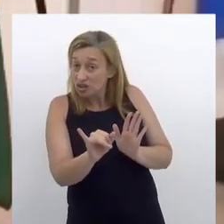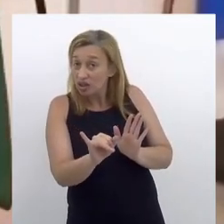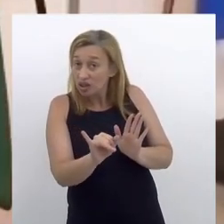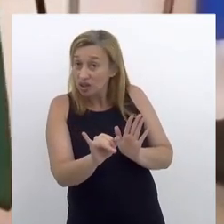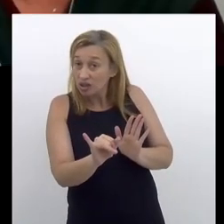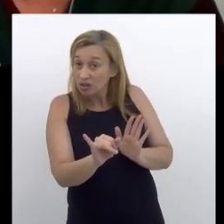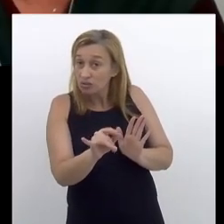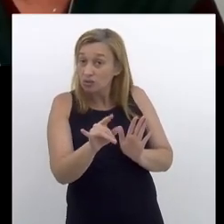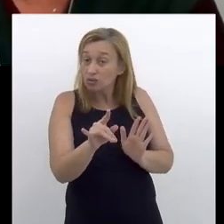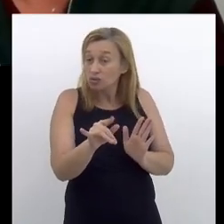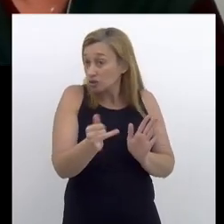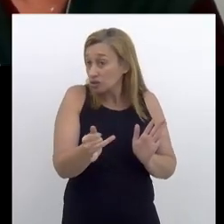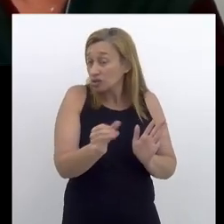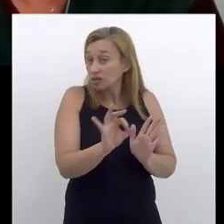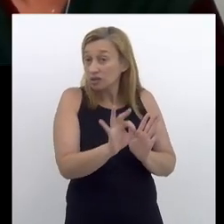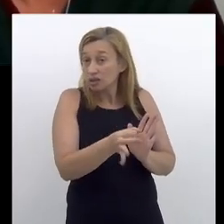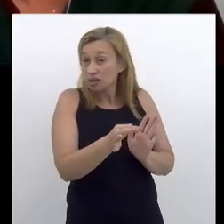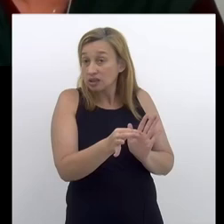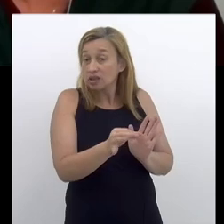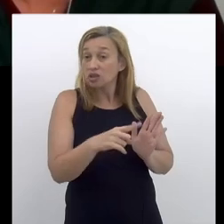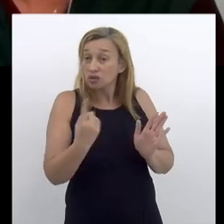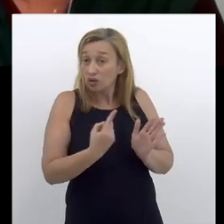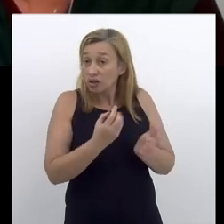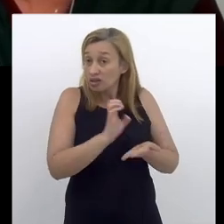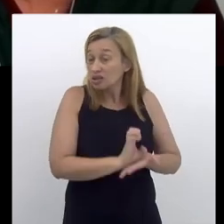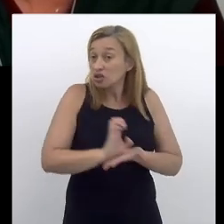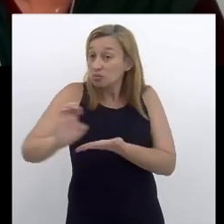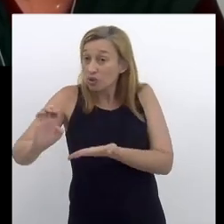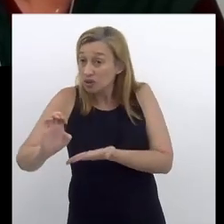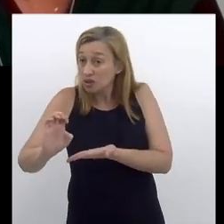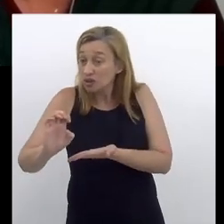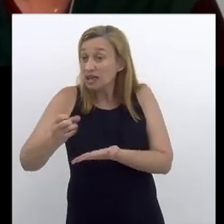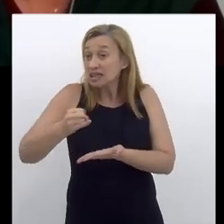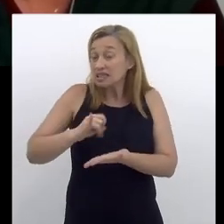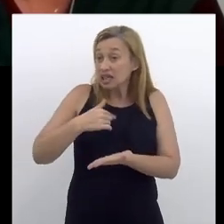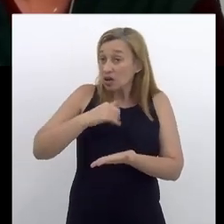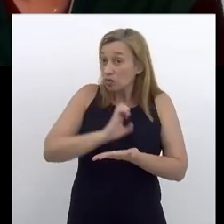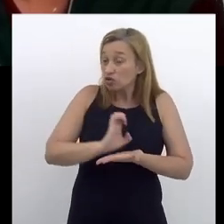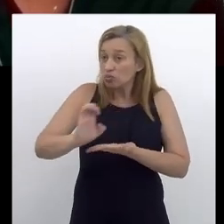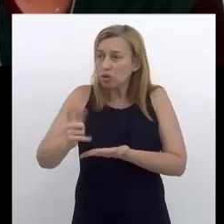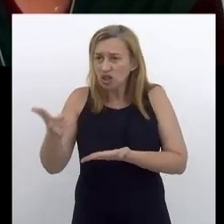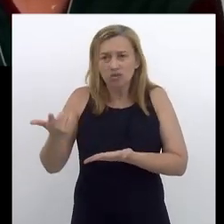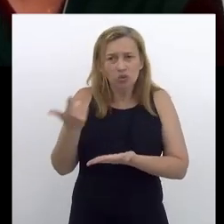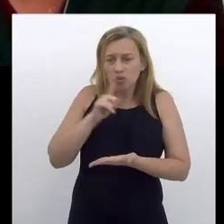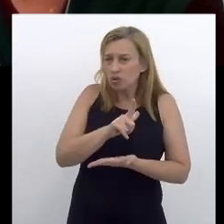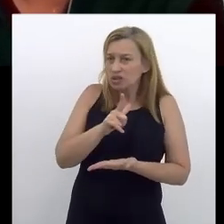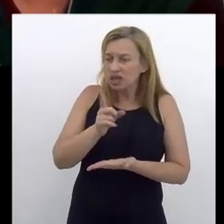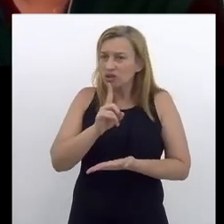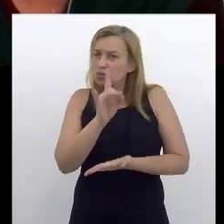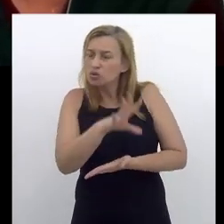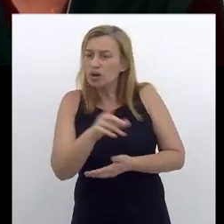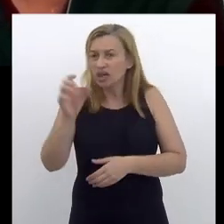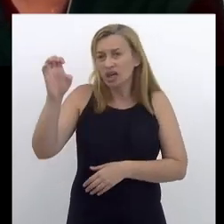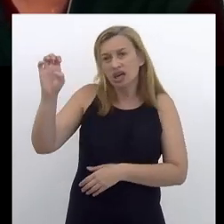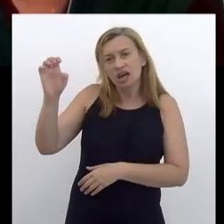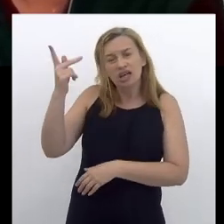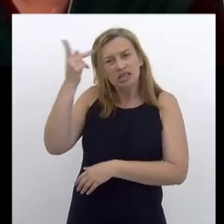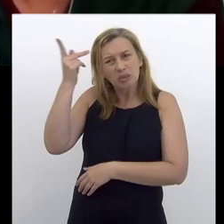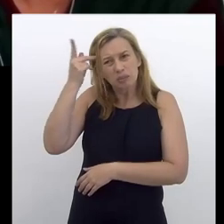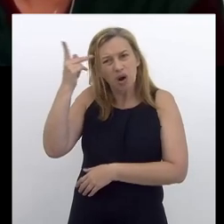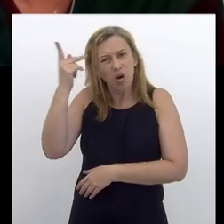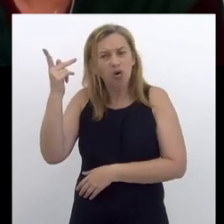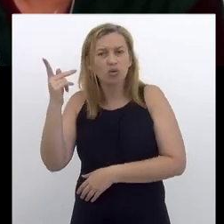somos os portos, efetivamente, que exportamos. E sem os portos, ele não consegue, muitas vezes, não só aqui, Rio, São